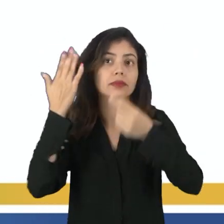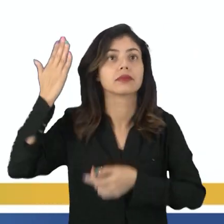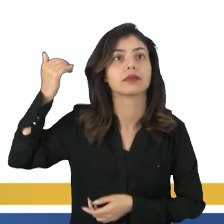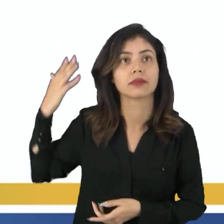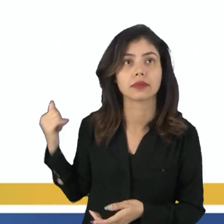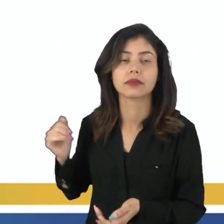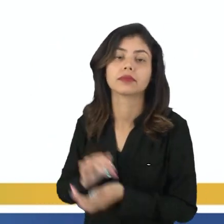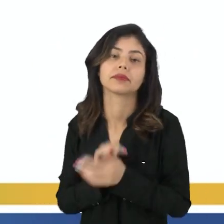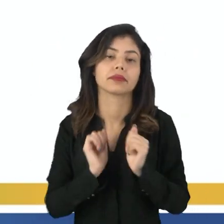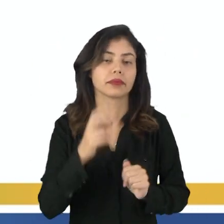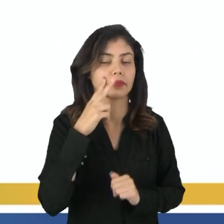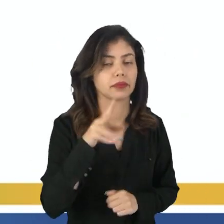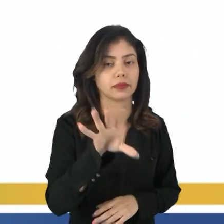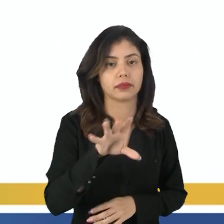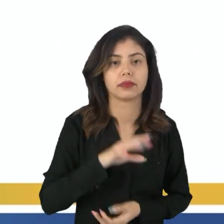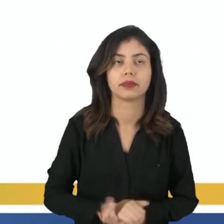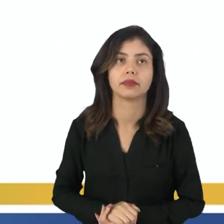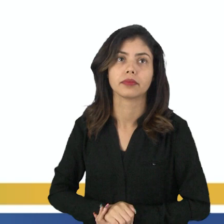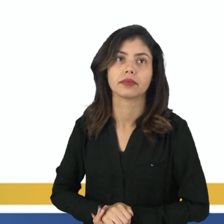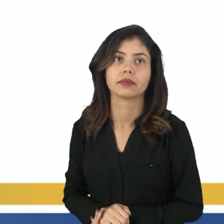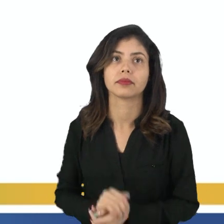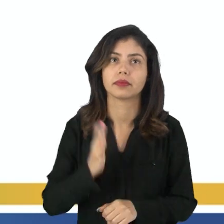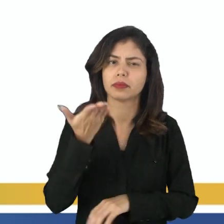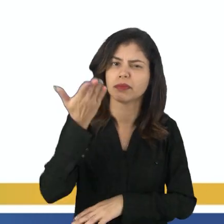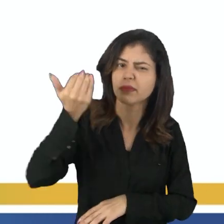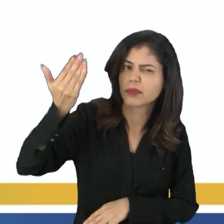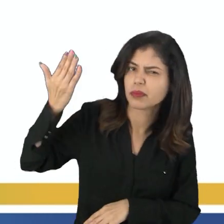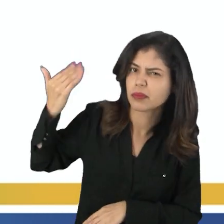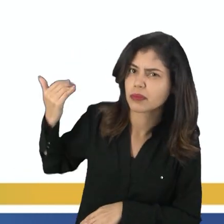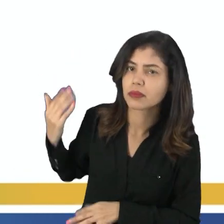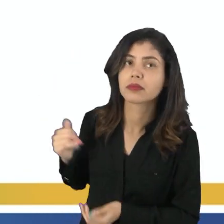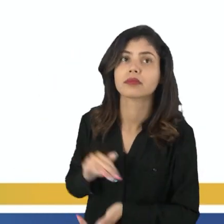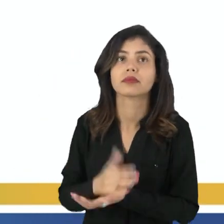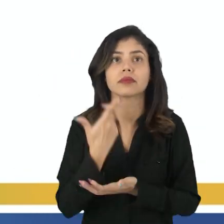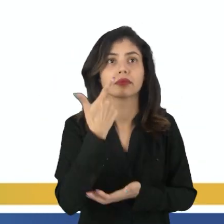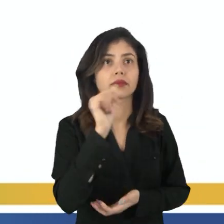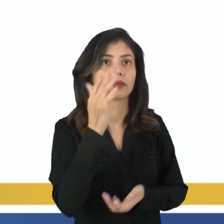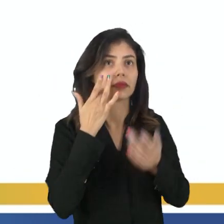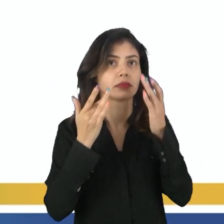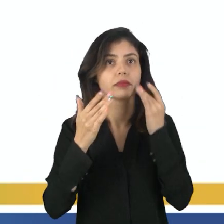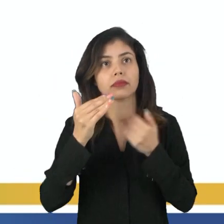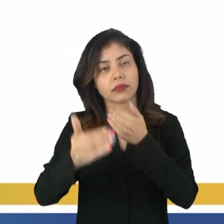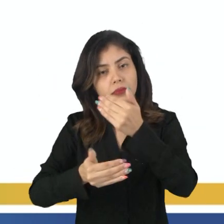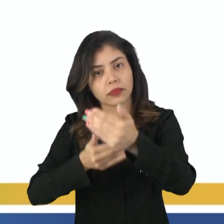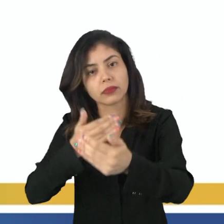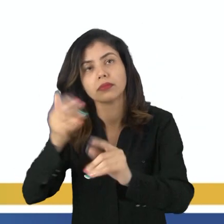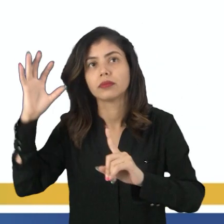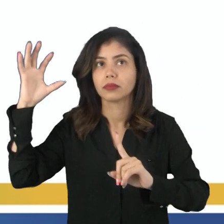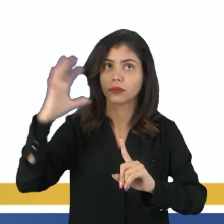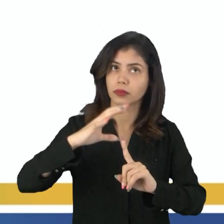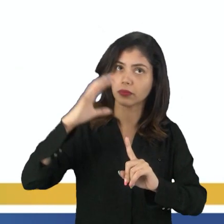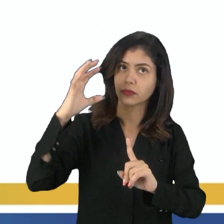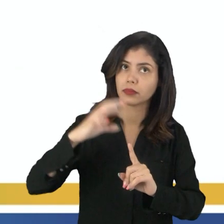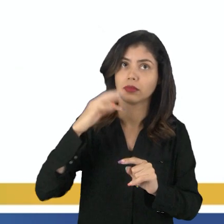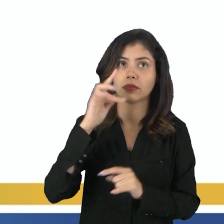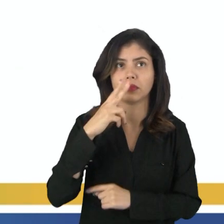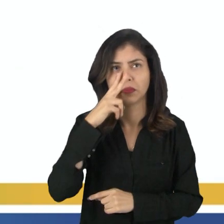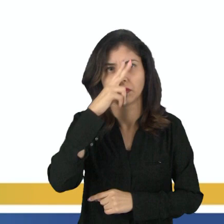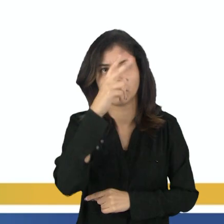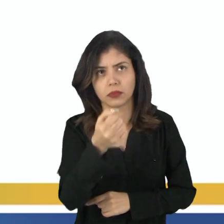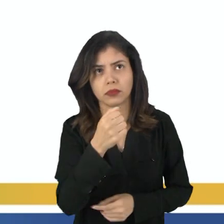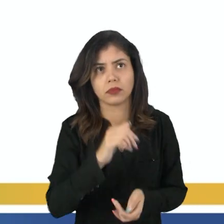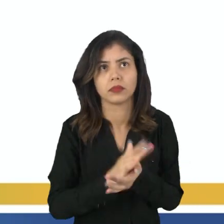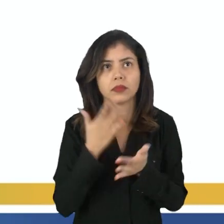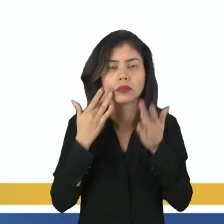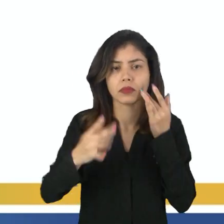nós podemos ver aí. Bem, mais tarde essa linguagem artística ela foi evoluindo e